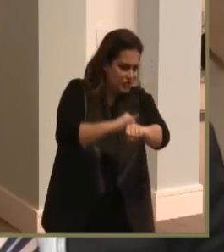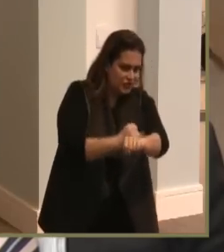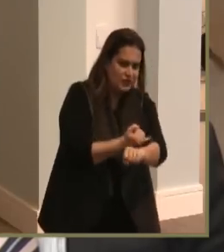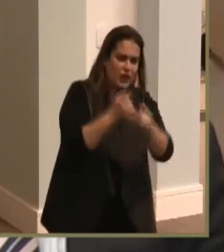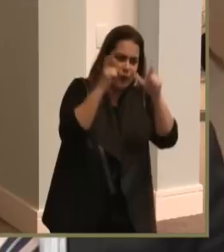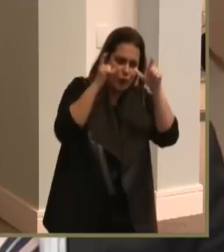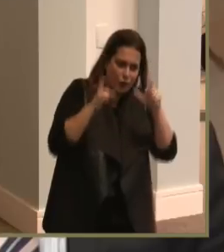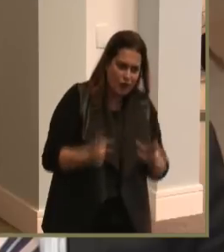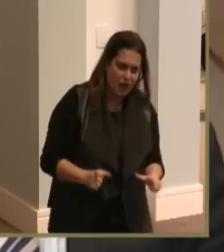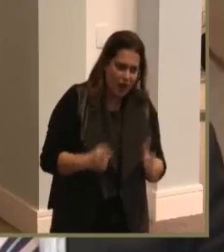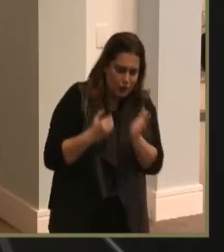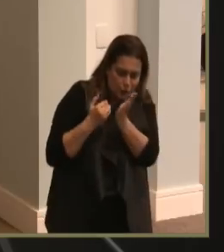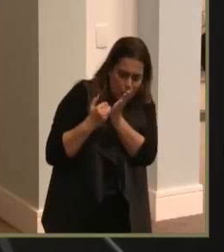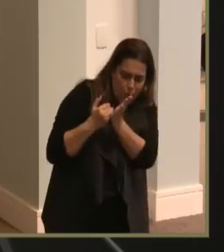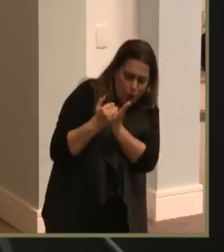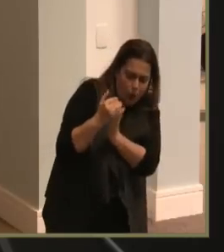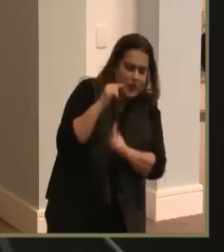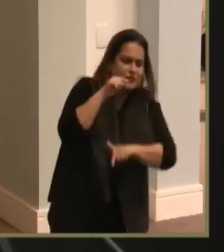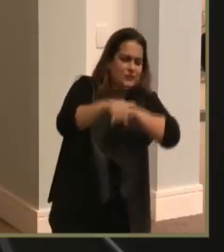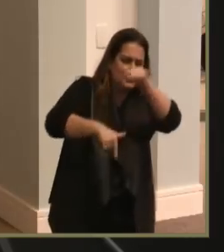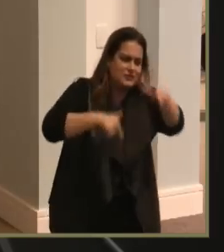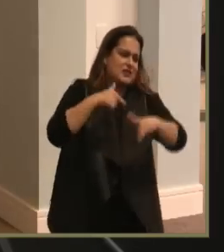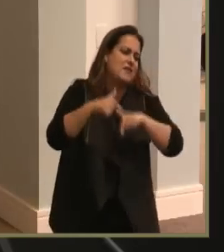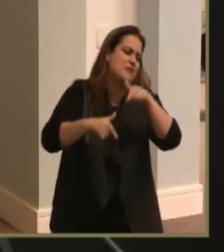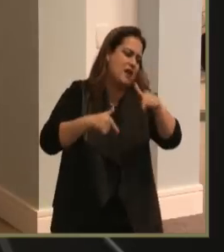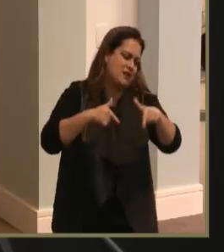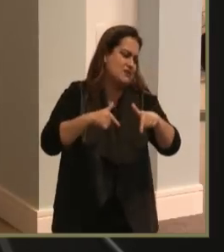lugar do início da obra missionária.